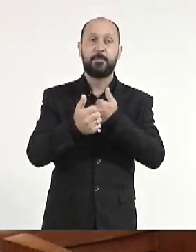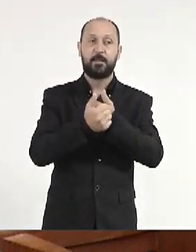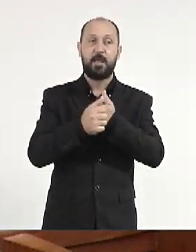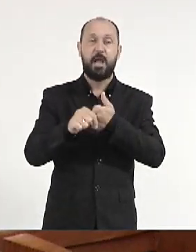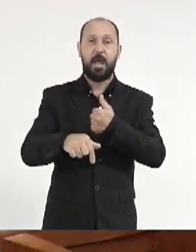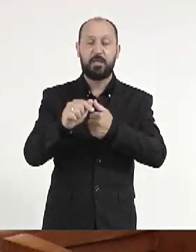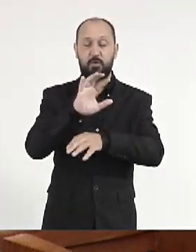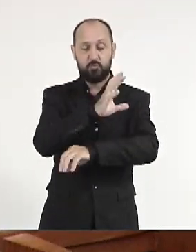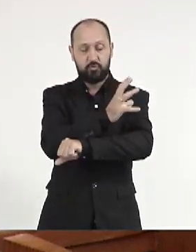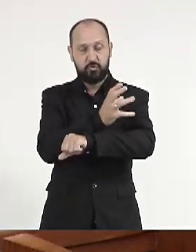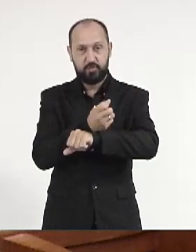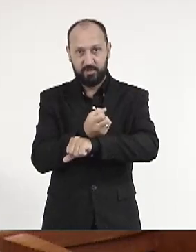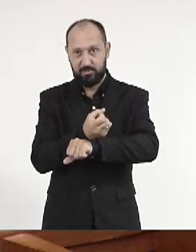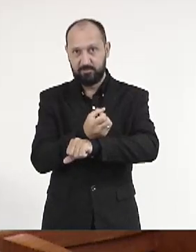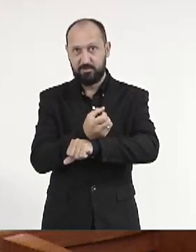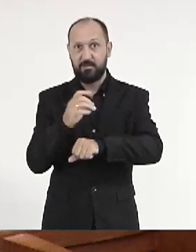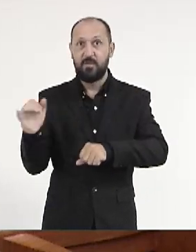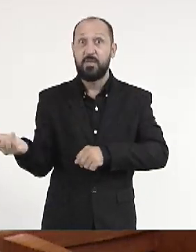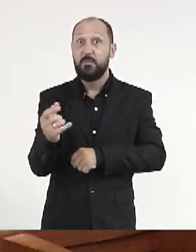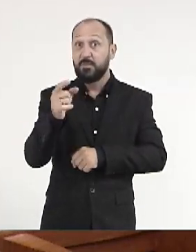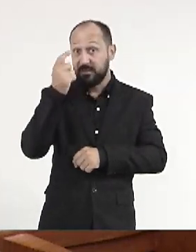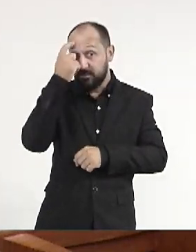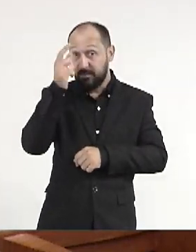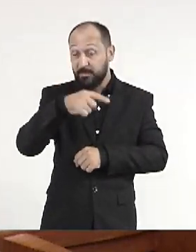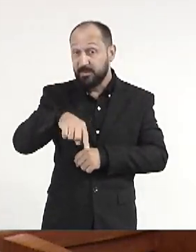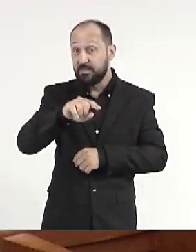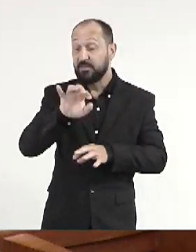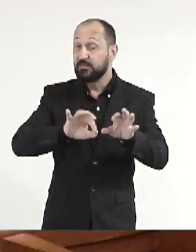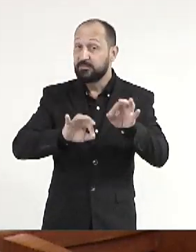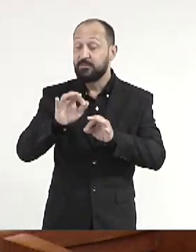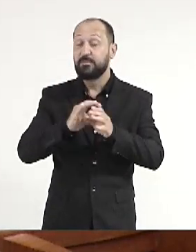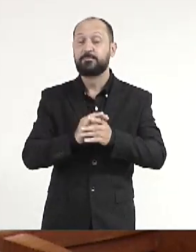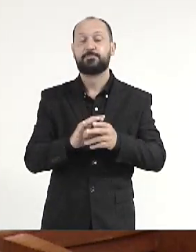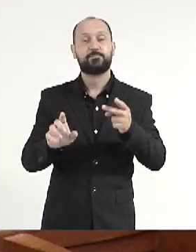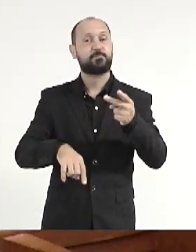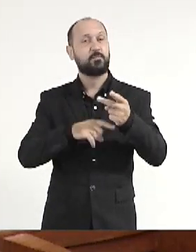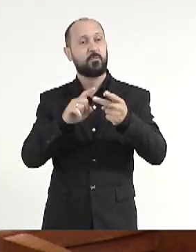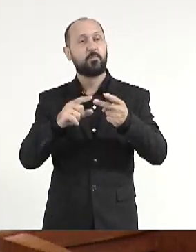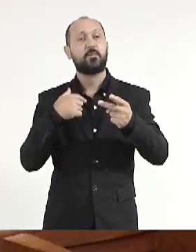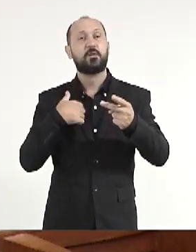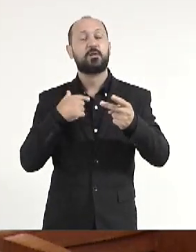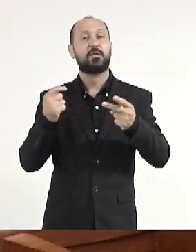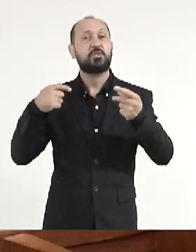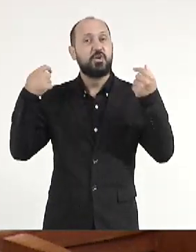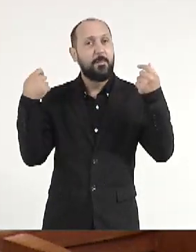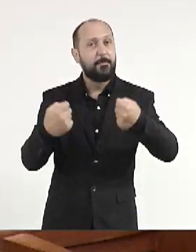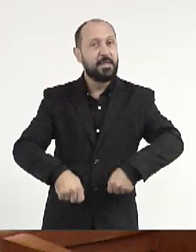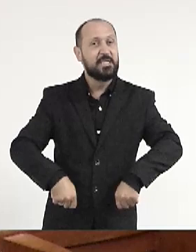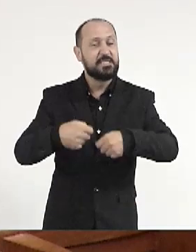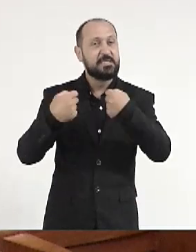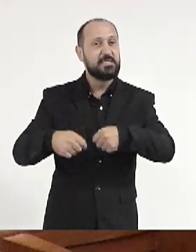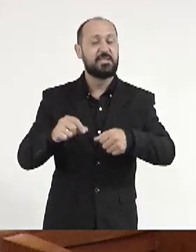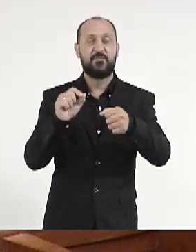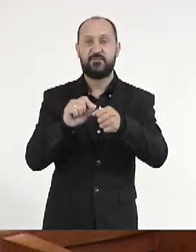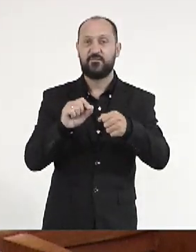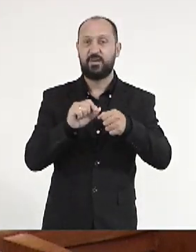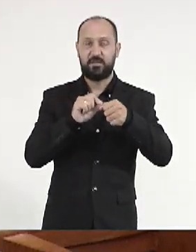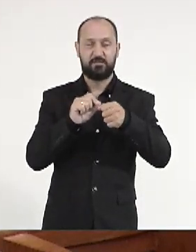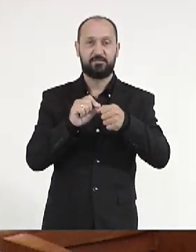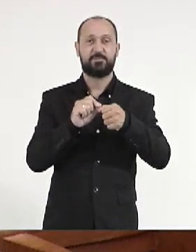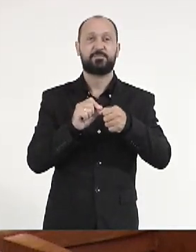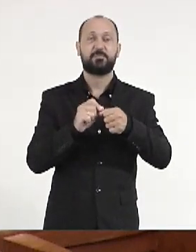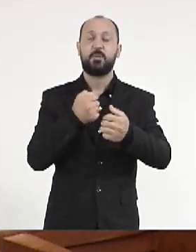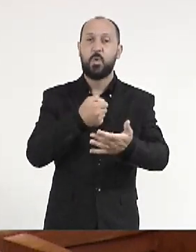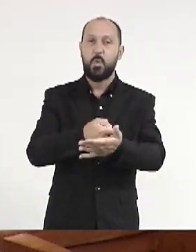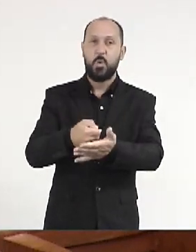aqui com o Cerrado. Então, é importante pensar esse plano. Mas outra coisa que também precisa ser feito para